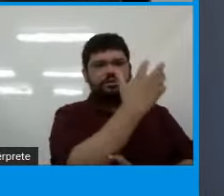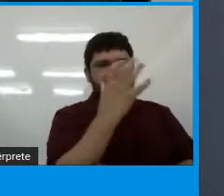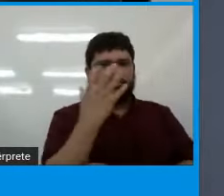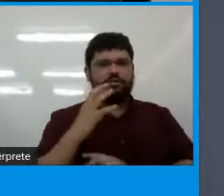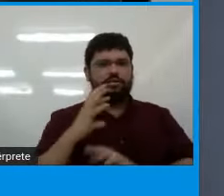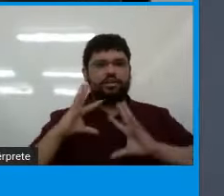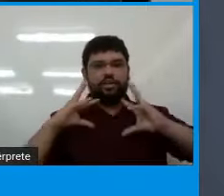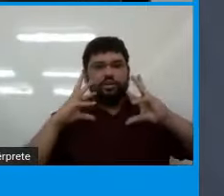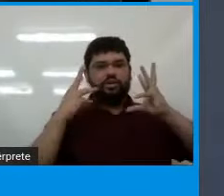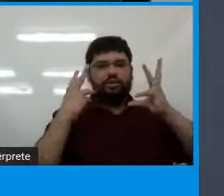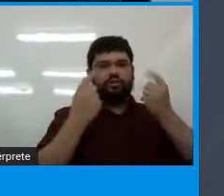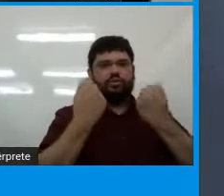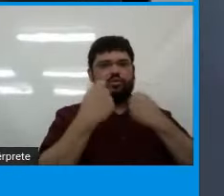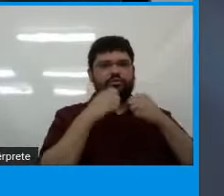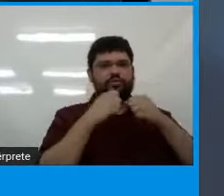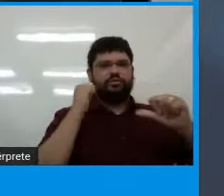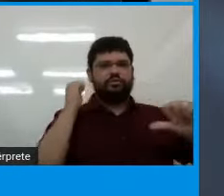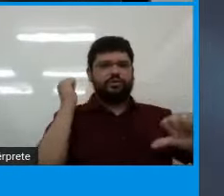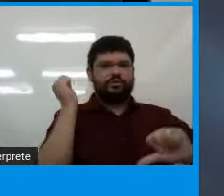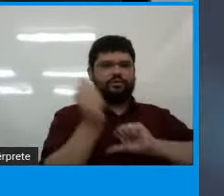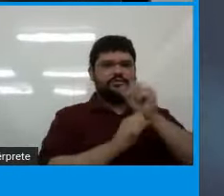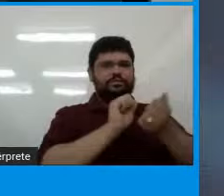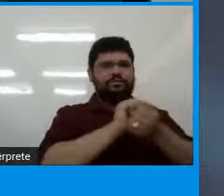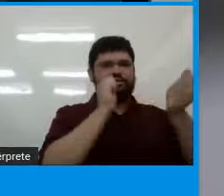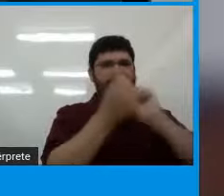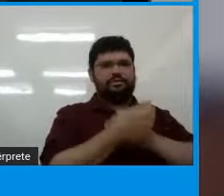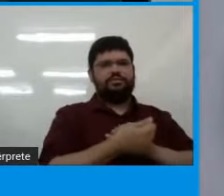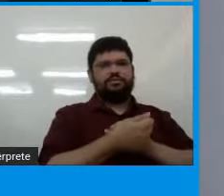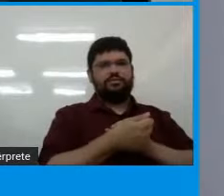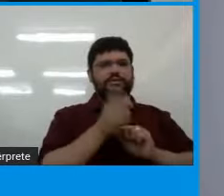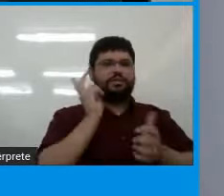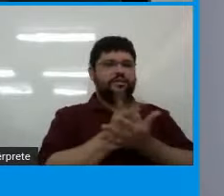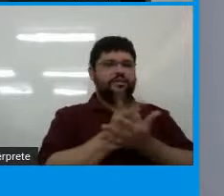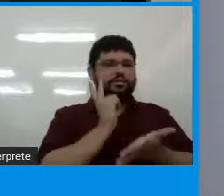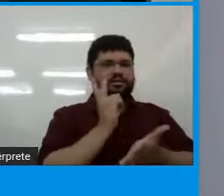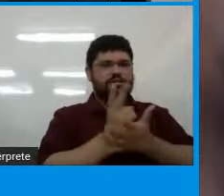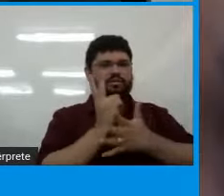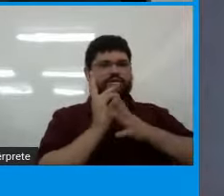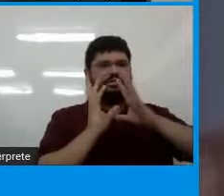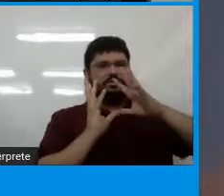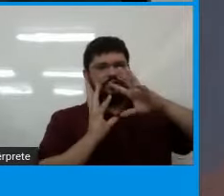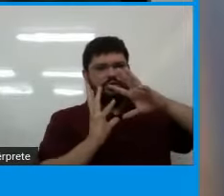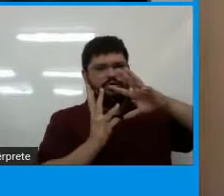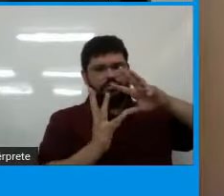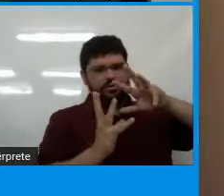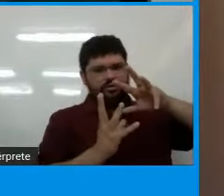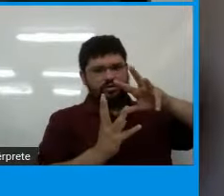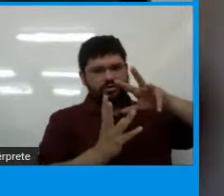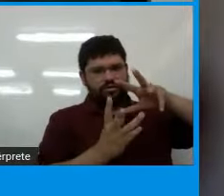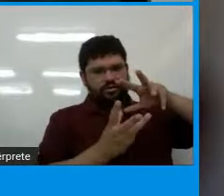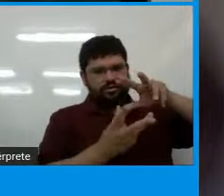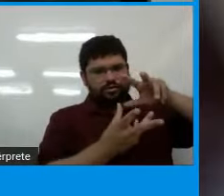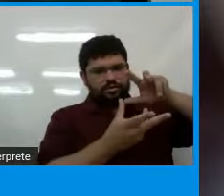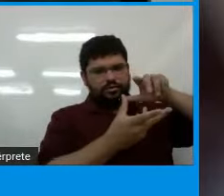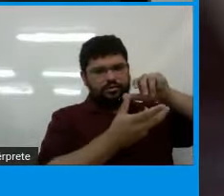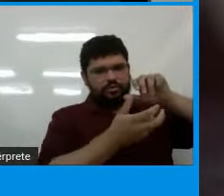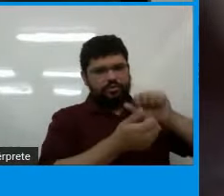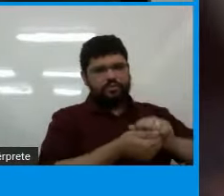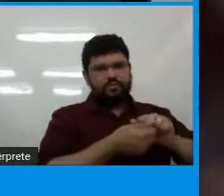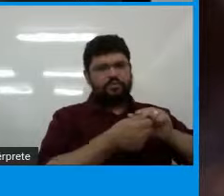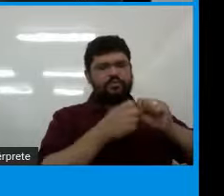se adaptando a todo momento. E o mundo é uma grande corrida. Todo mundo está correndo.